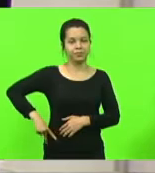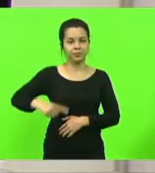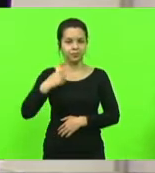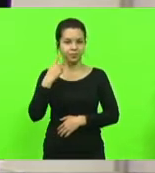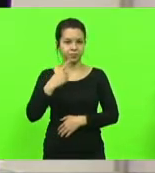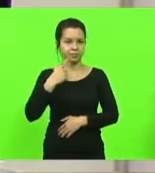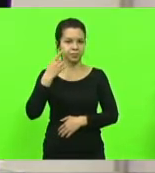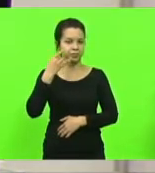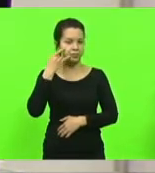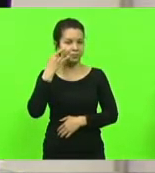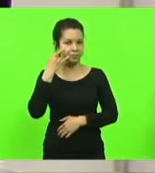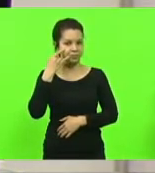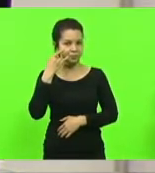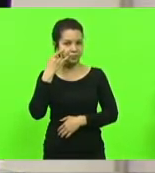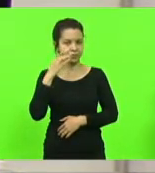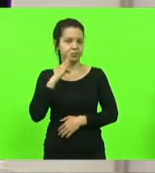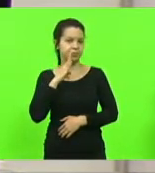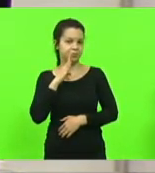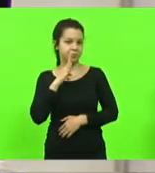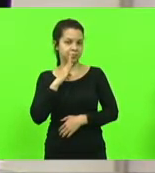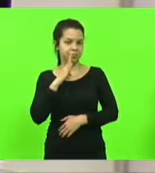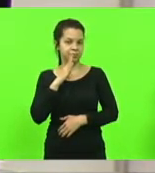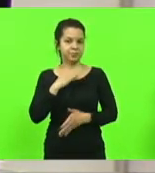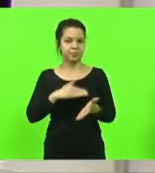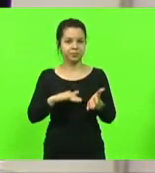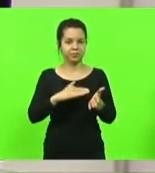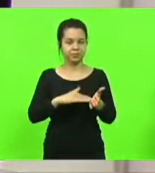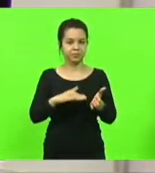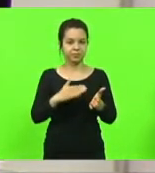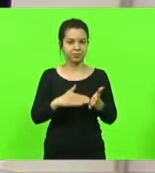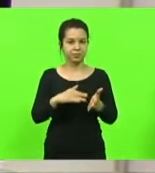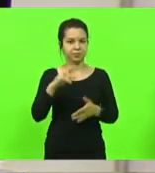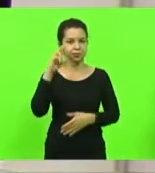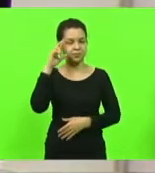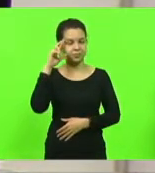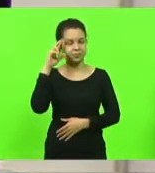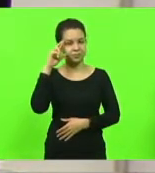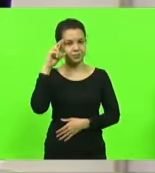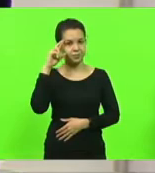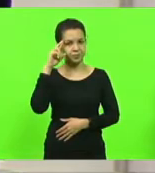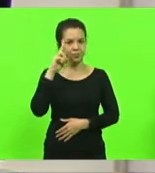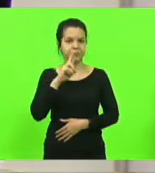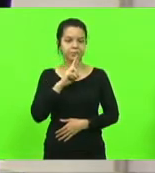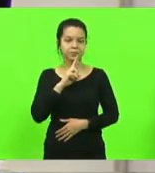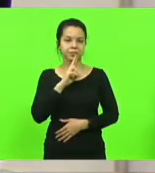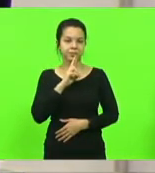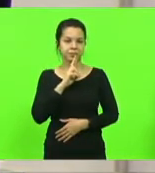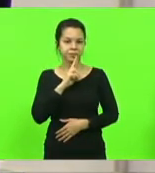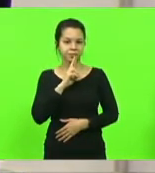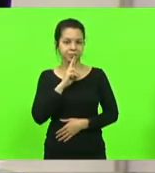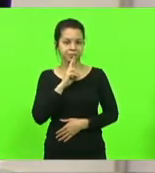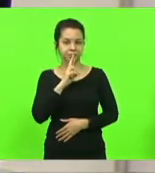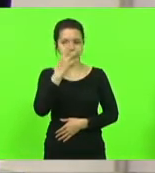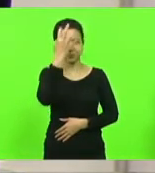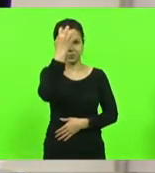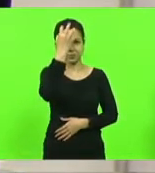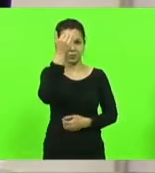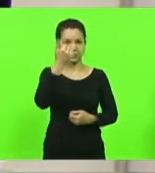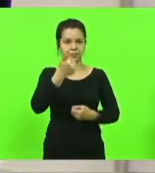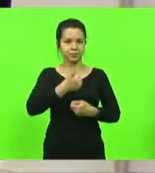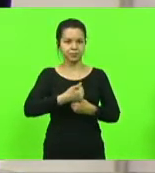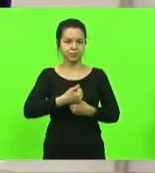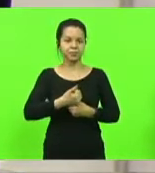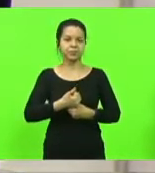Mauro de Nadal e Nilson Berlanda, e secretários Ricardo Alba, Rodrigo Minotto e Ismael dos Santos Adoc.